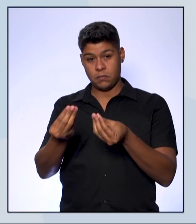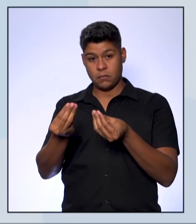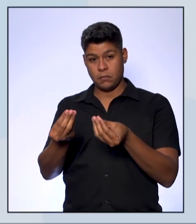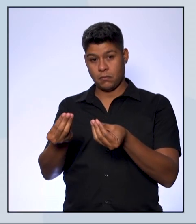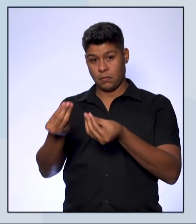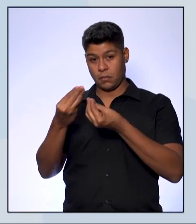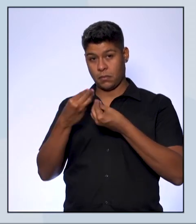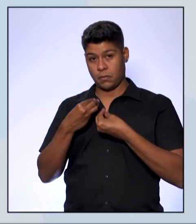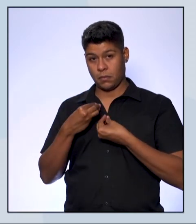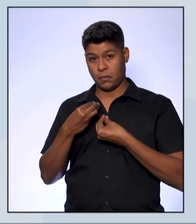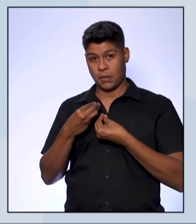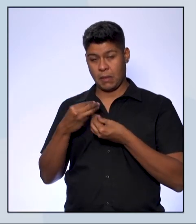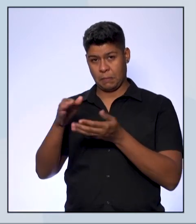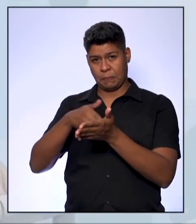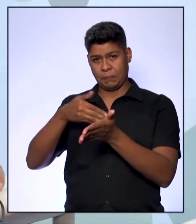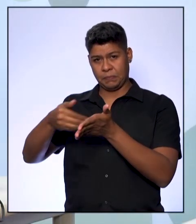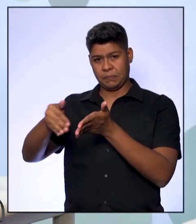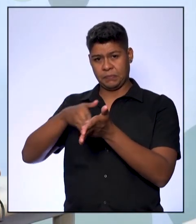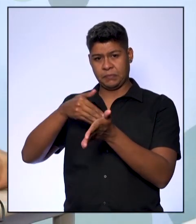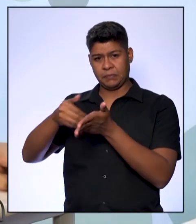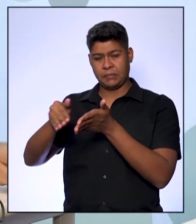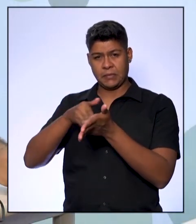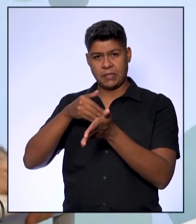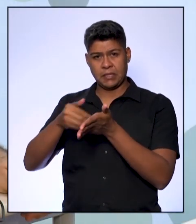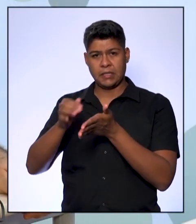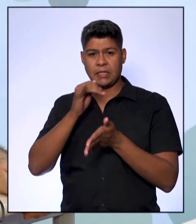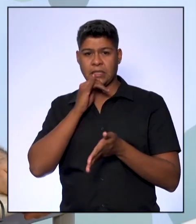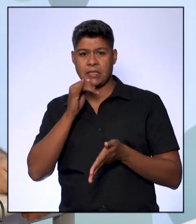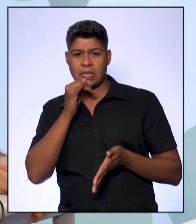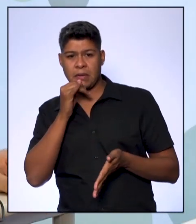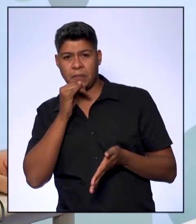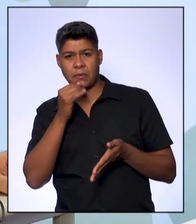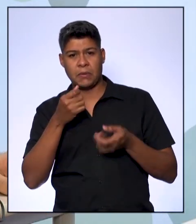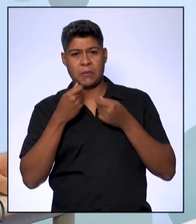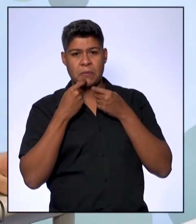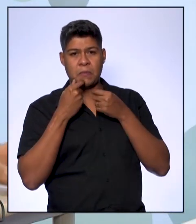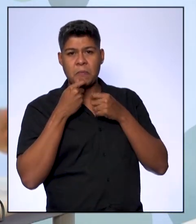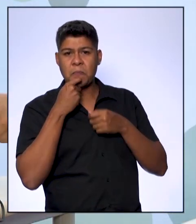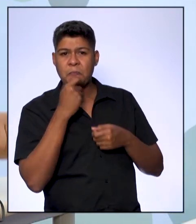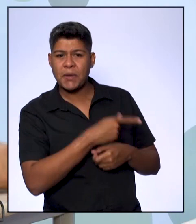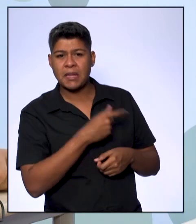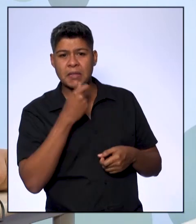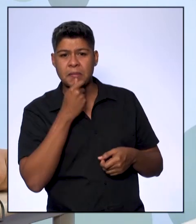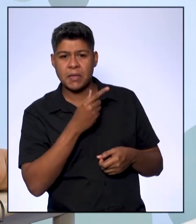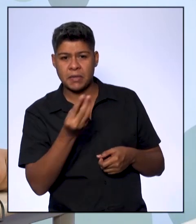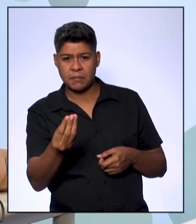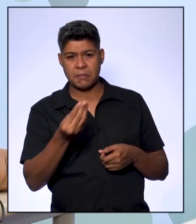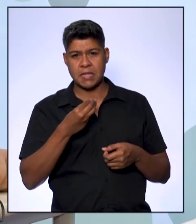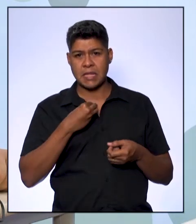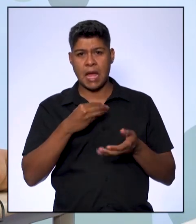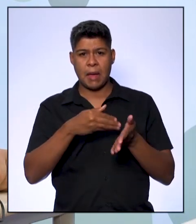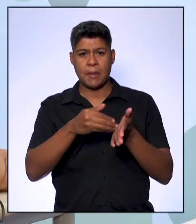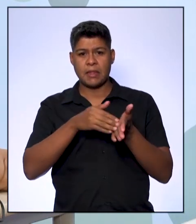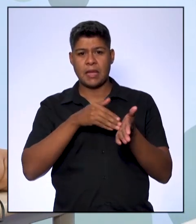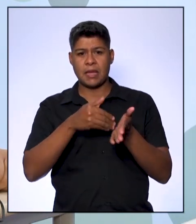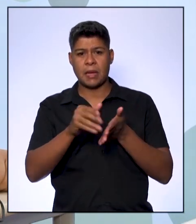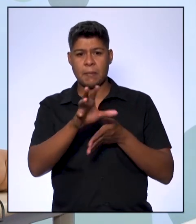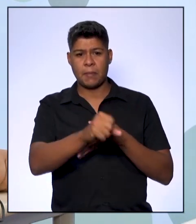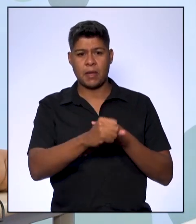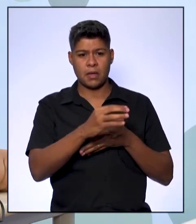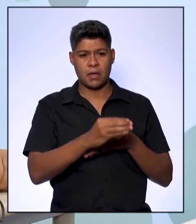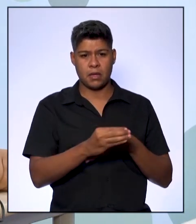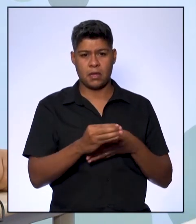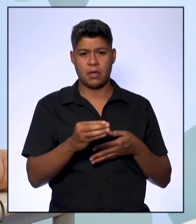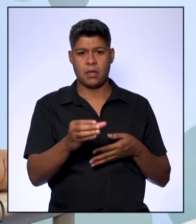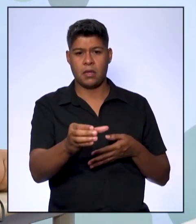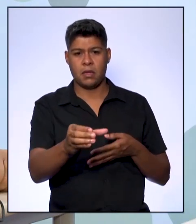essa é conhecida de muitos de vocês né quando passa a zuar né no café da manhã vi da manteiga aí passa manteiga e você pega o